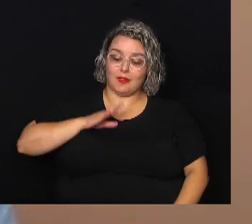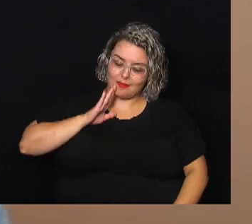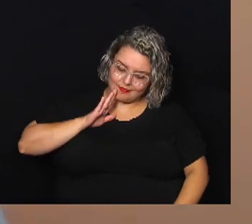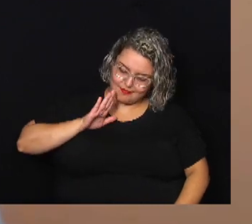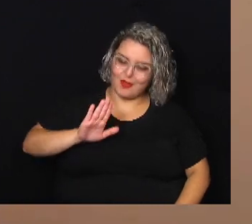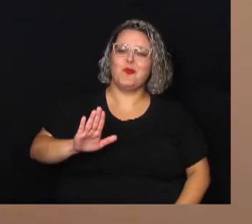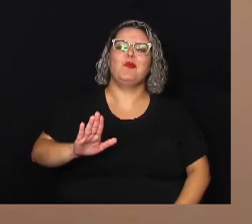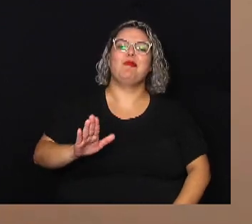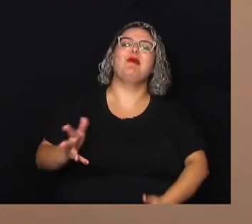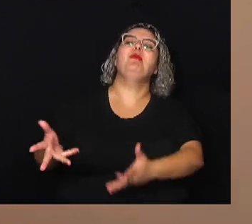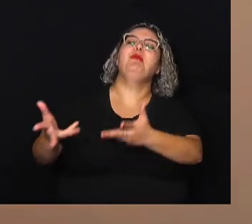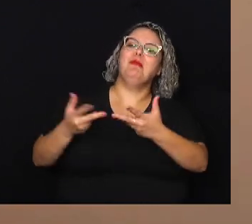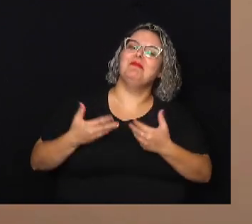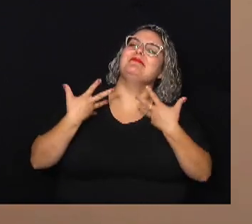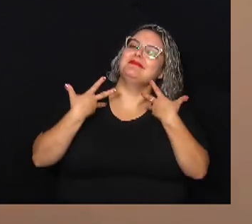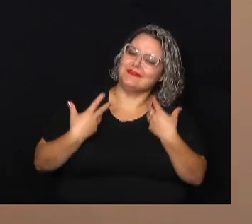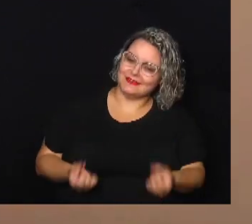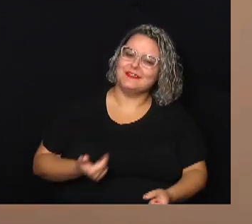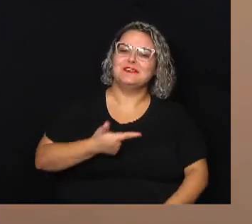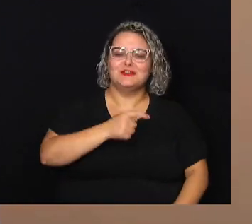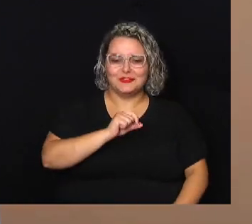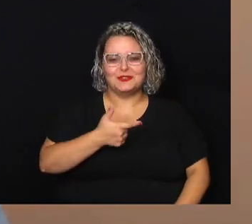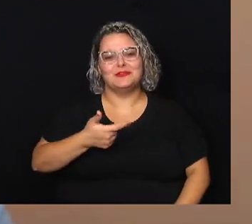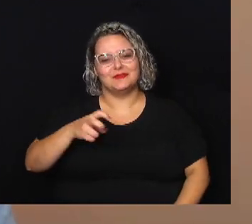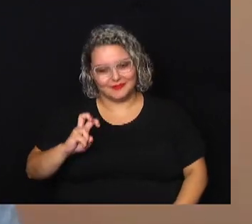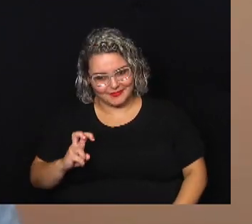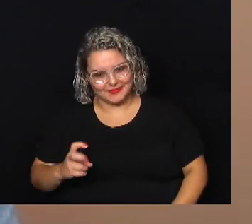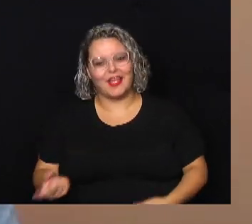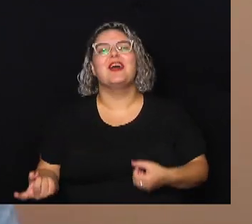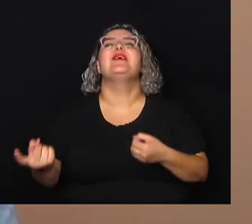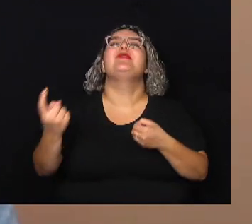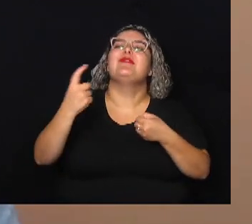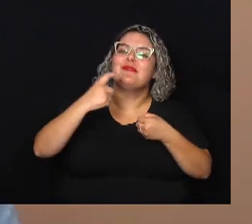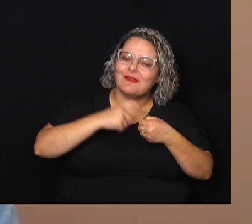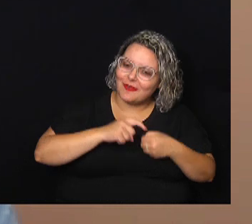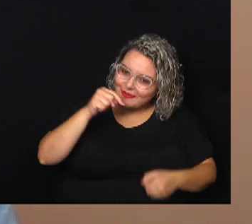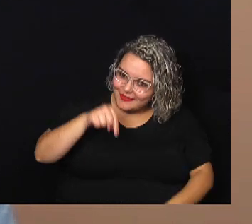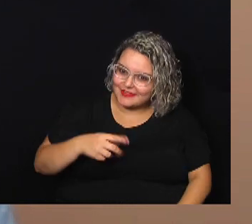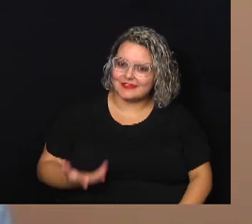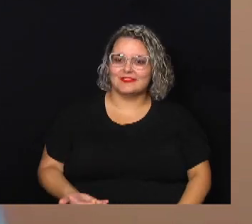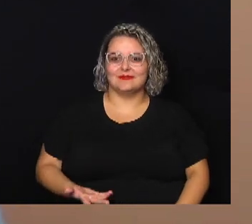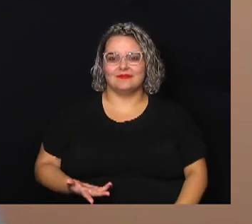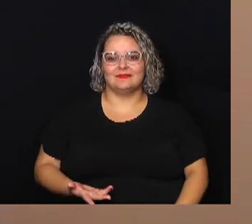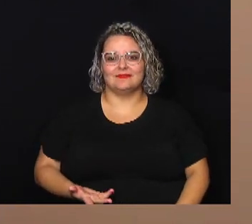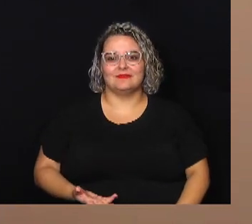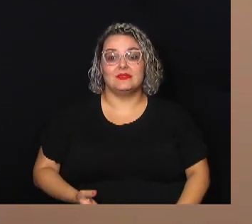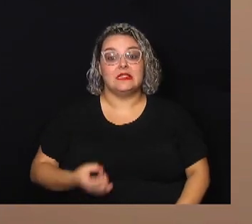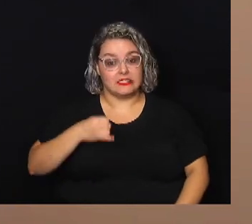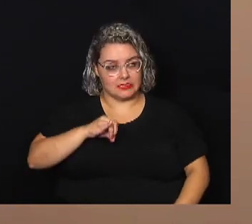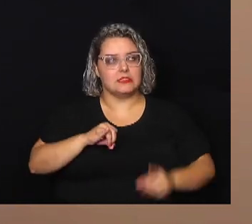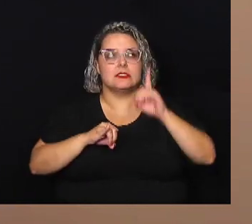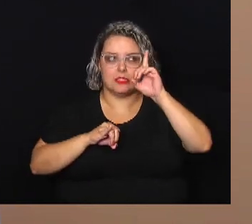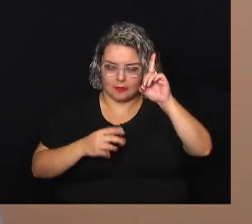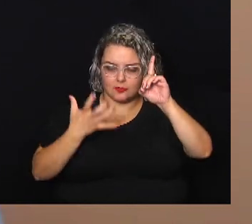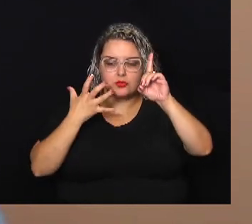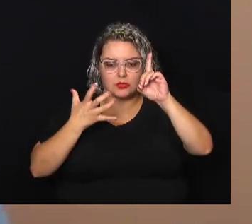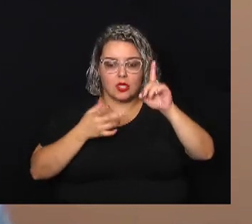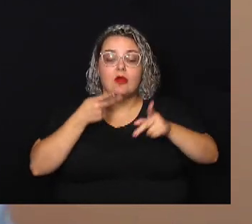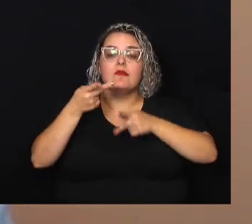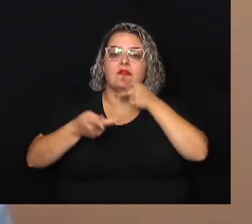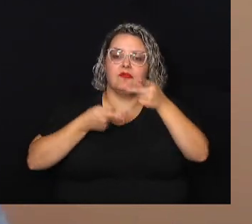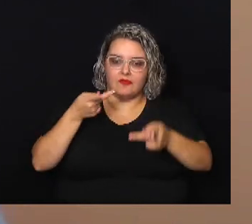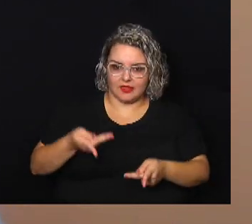já está aceito. 2025 a gente volta aqui e vai, se Deus quiser, falar